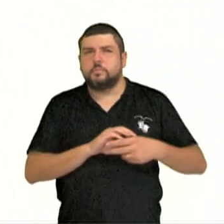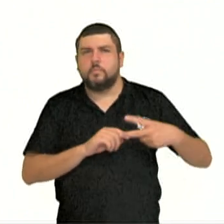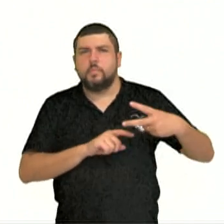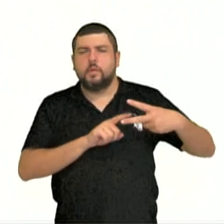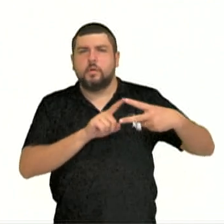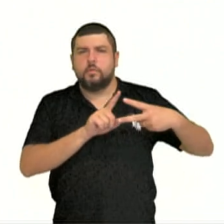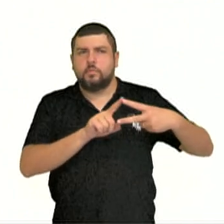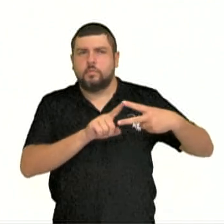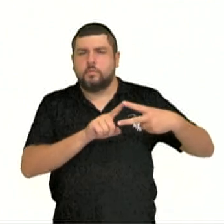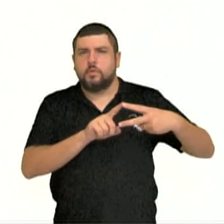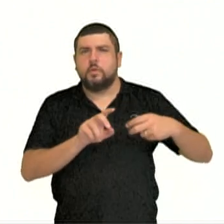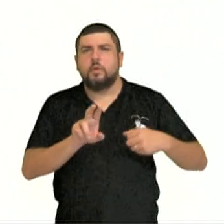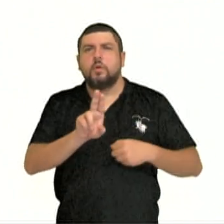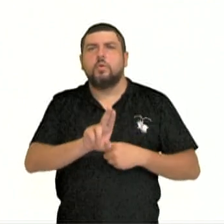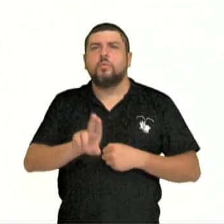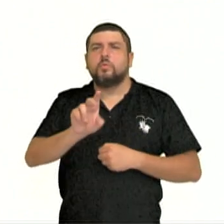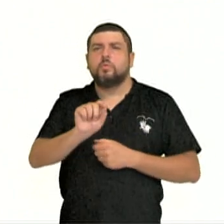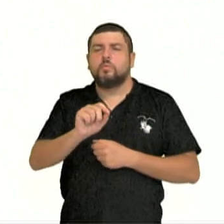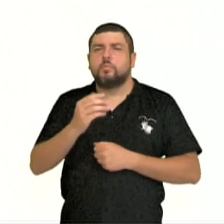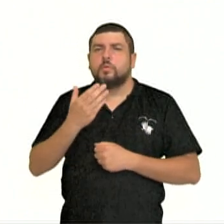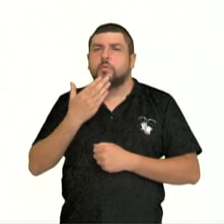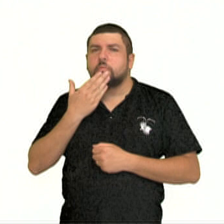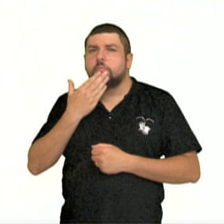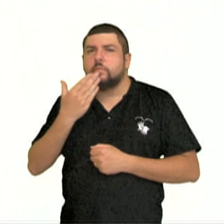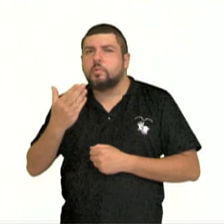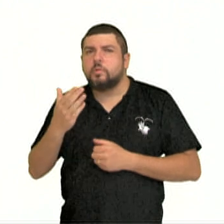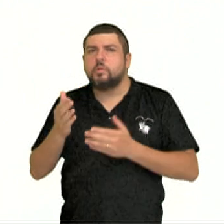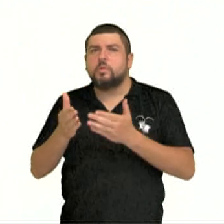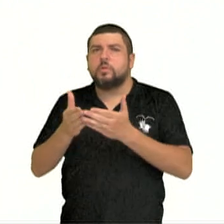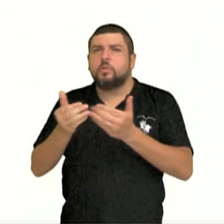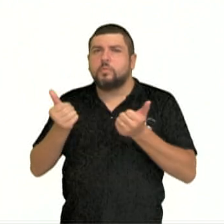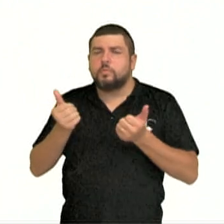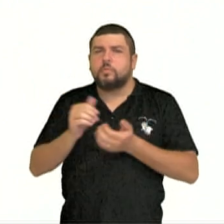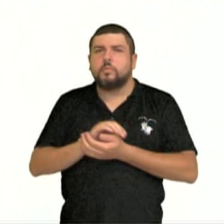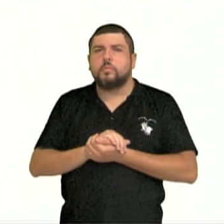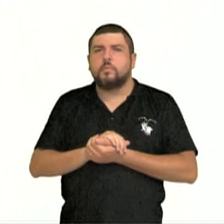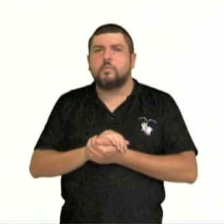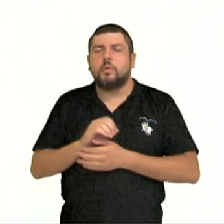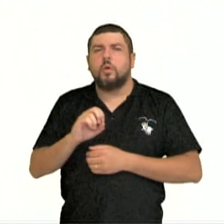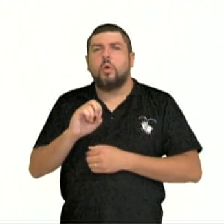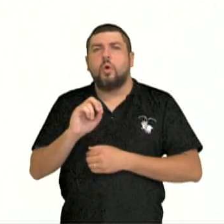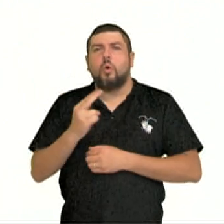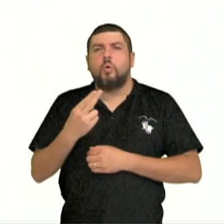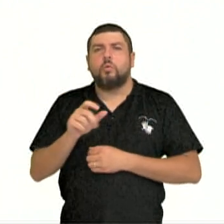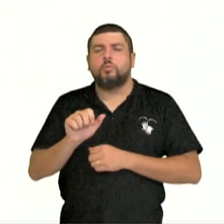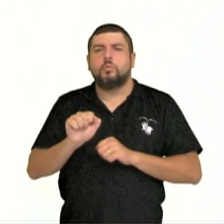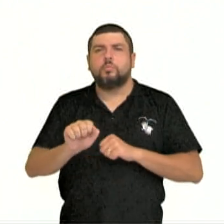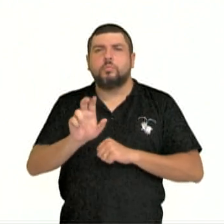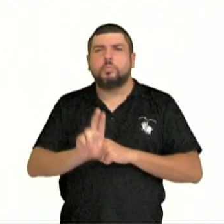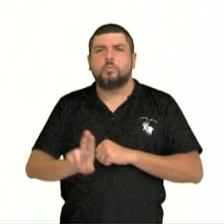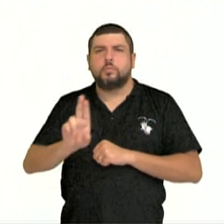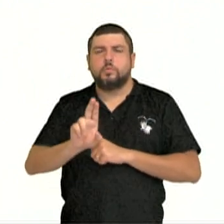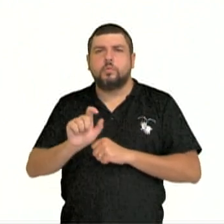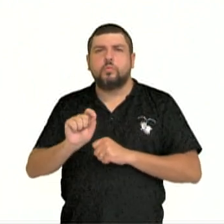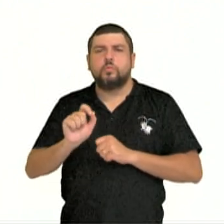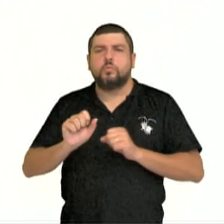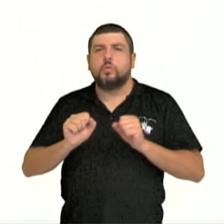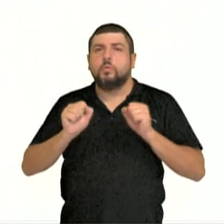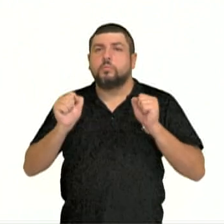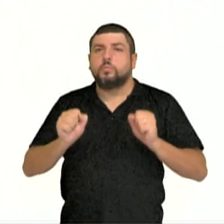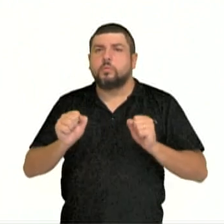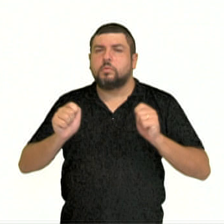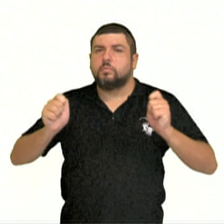utilizado para fazer um pedido, para pedir uma permissão, ou então ele pode expressar o sentido de